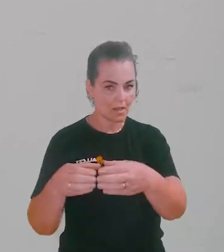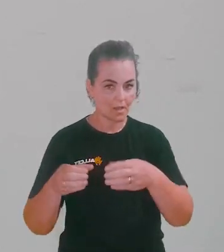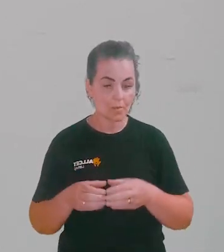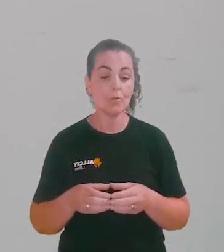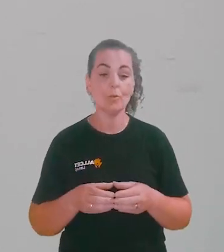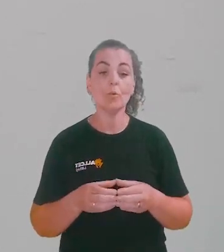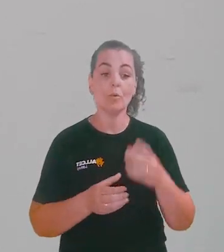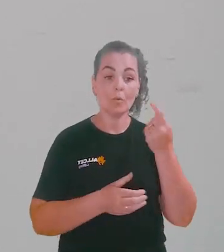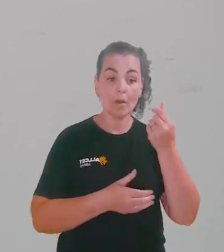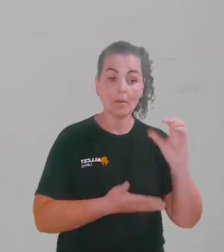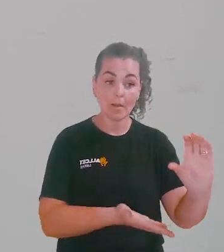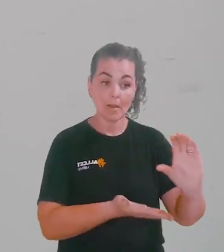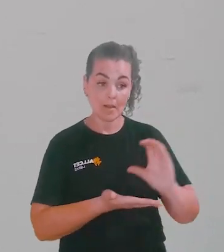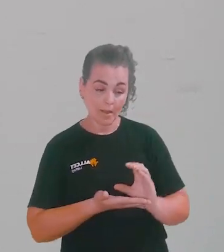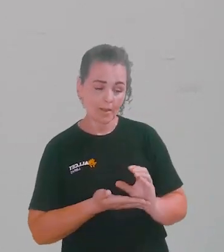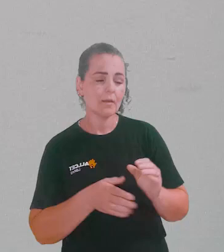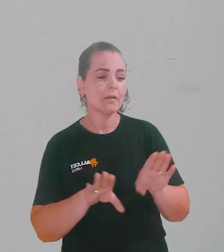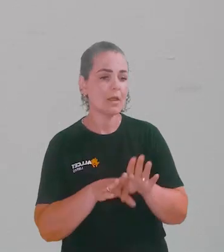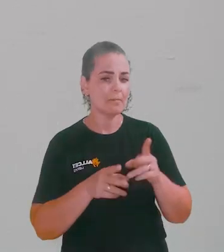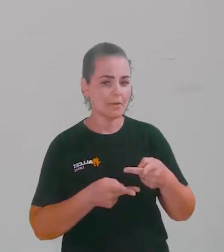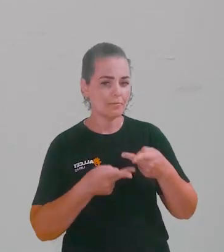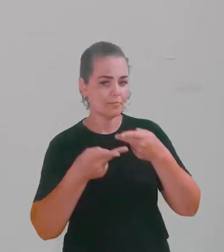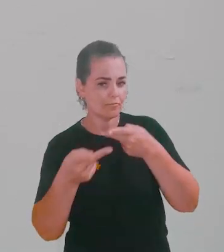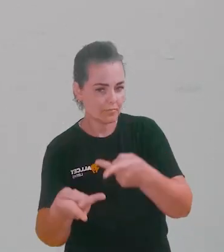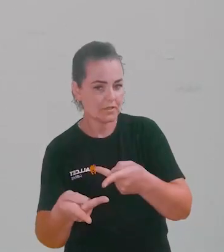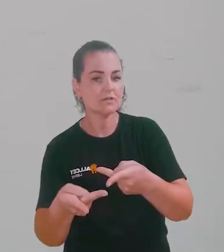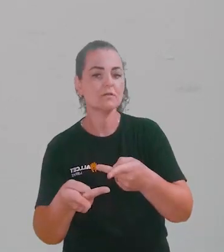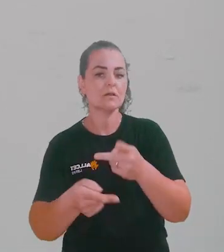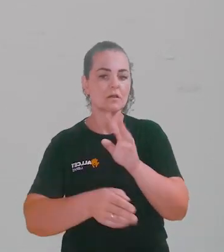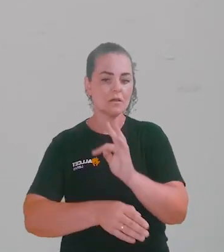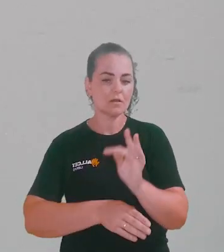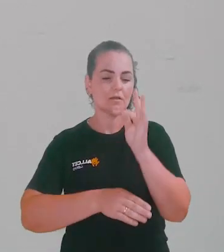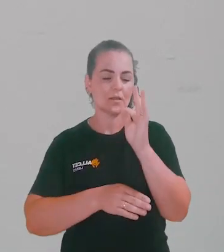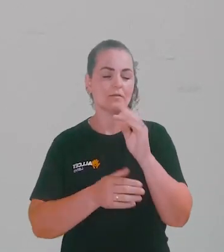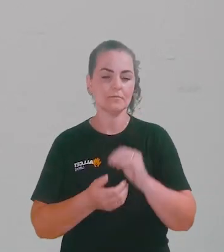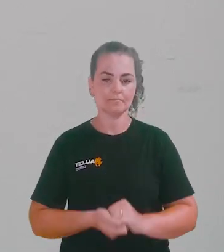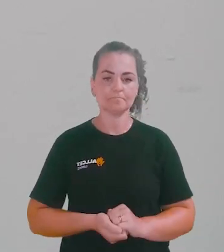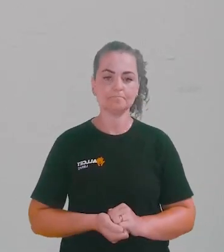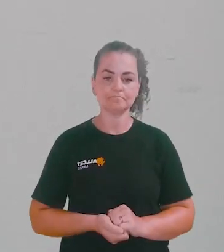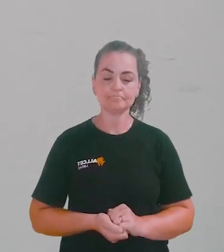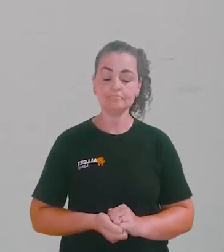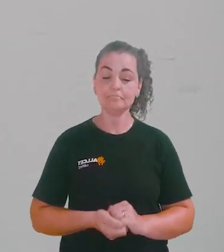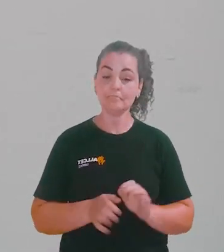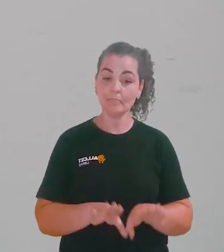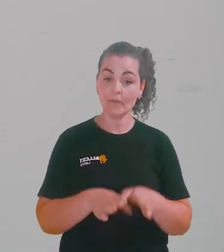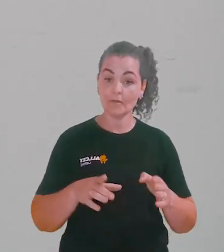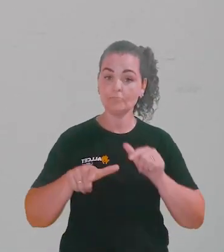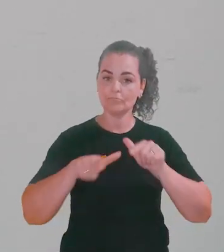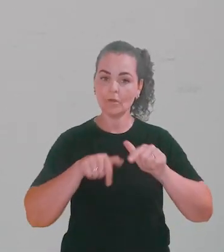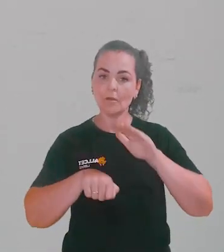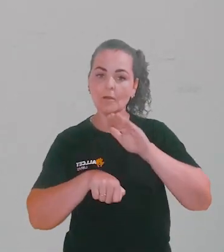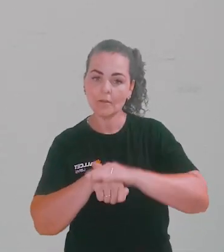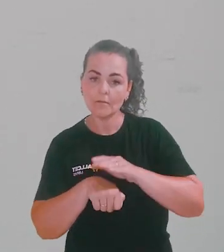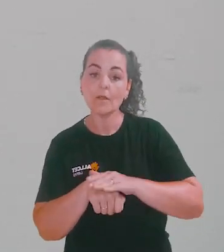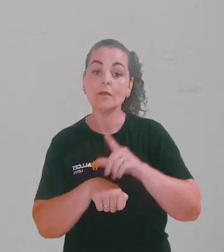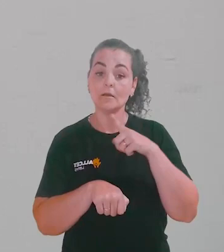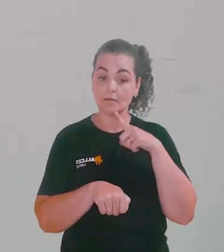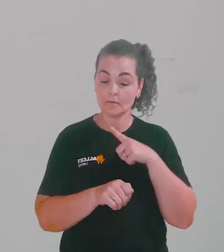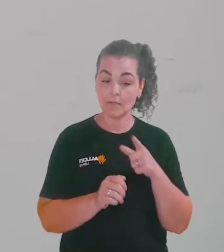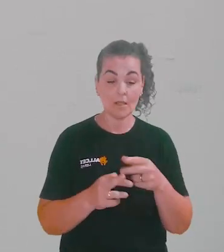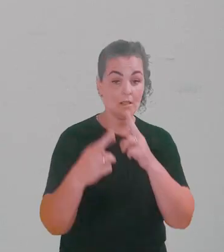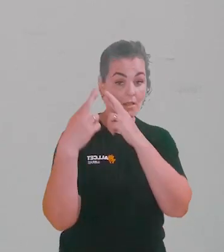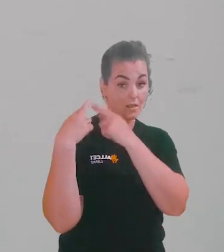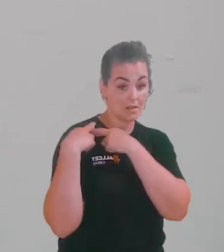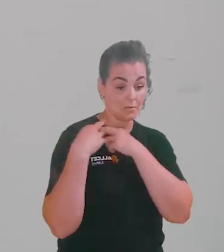é voltado para a comunidade, e temos também visitas técnicas e outras ações. Então, essas atividades, elas ficam